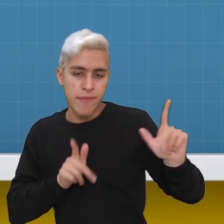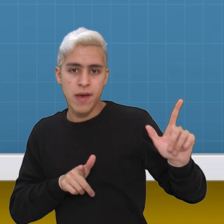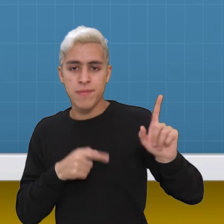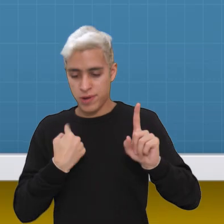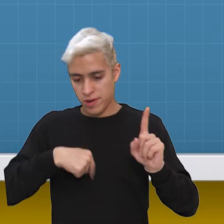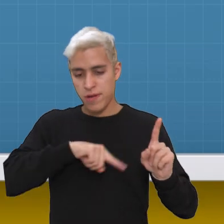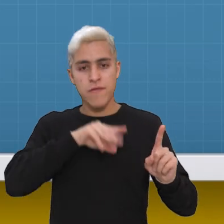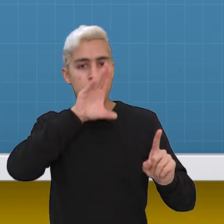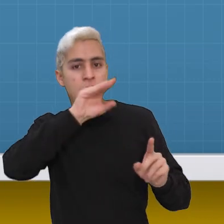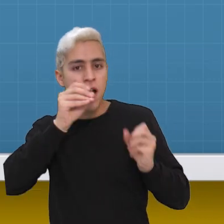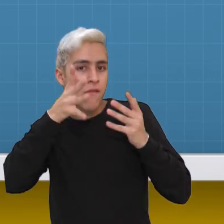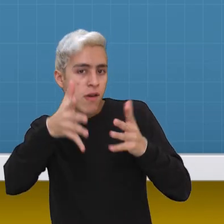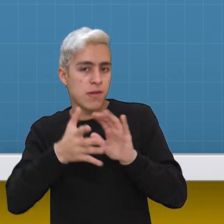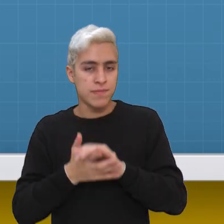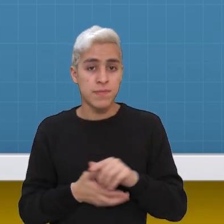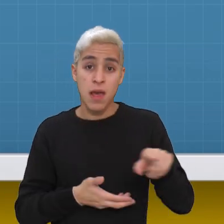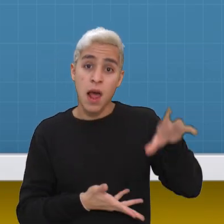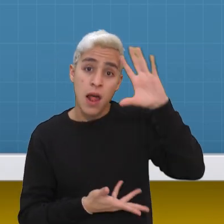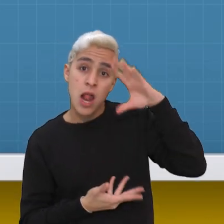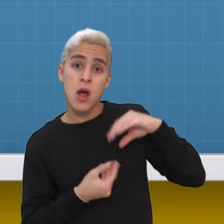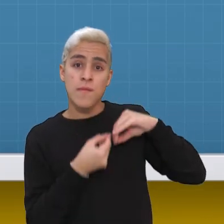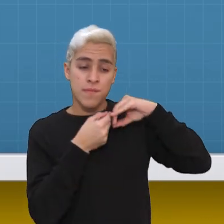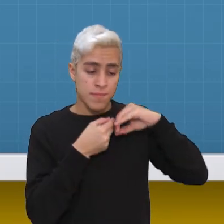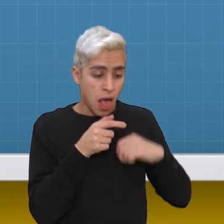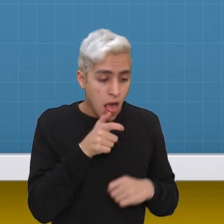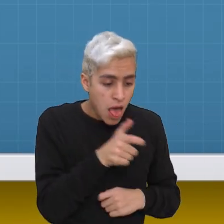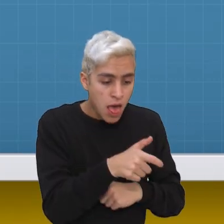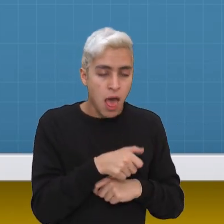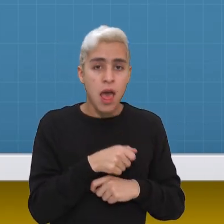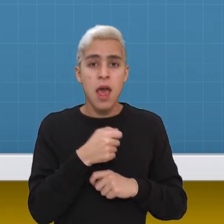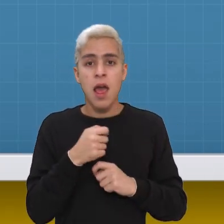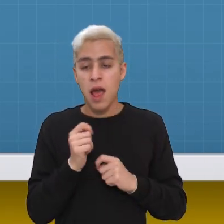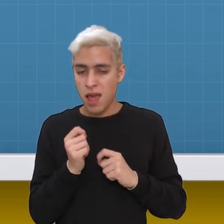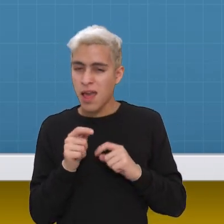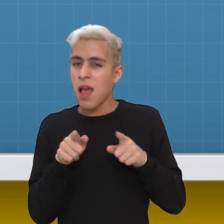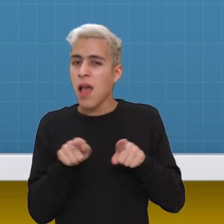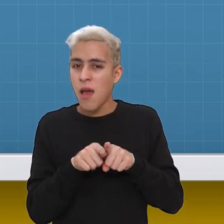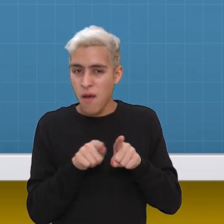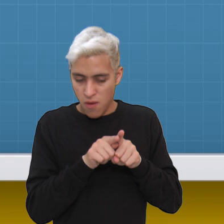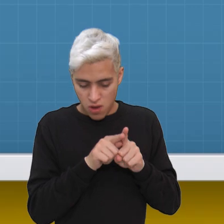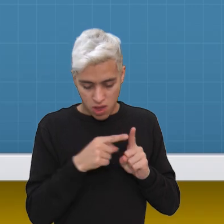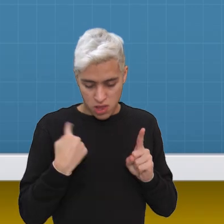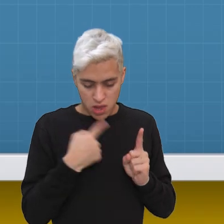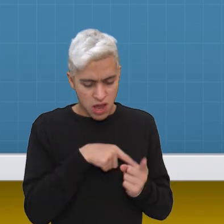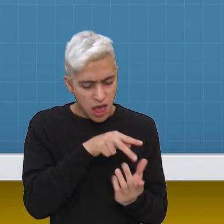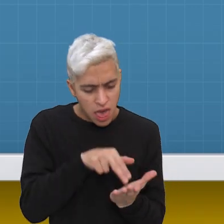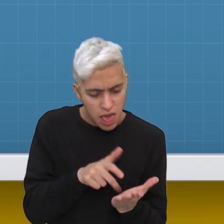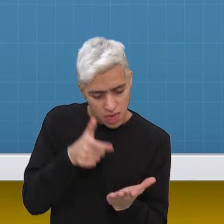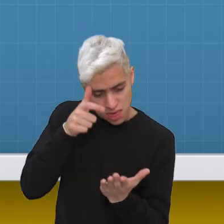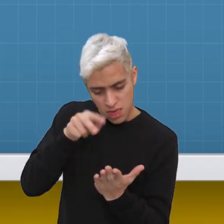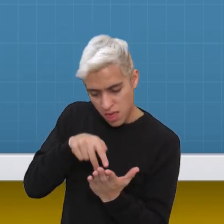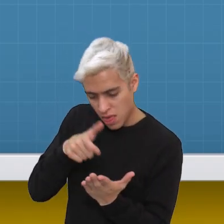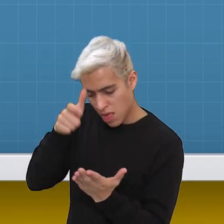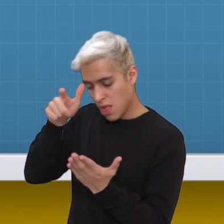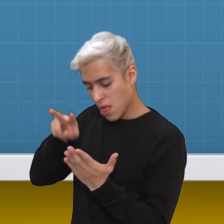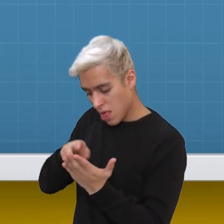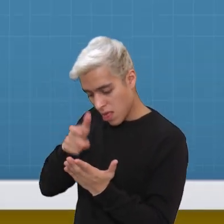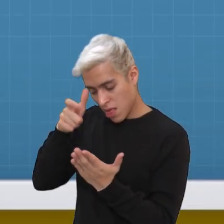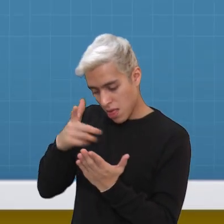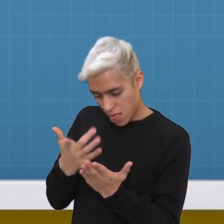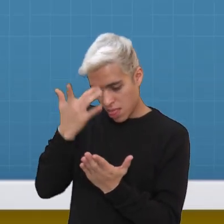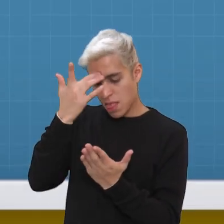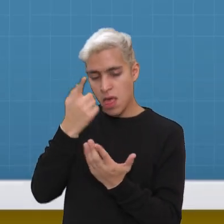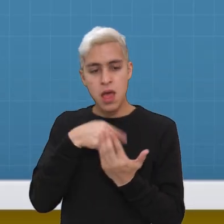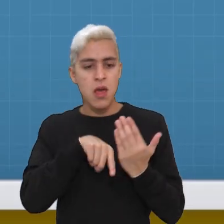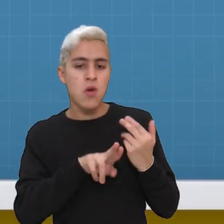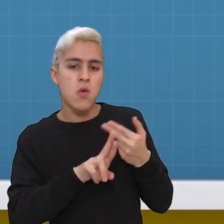dos animais. E ele compreende. Nós temos que ir lendo para ir colocando mais palavras no nosso vocabulário